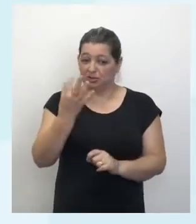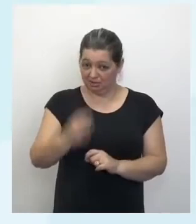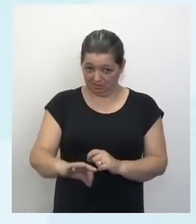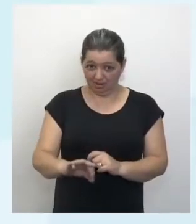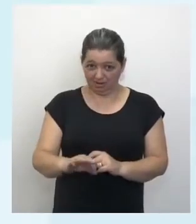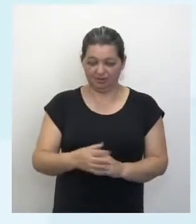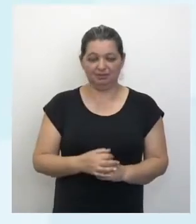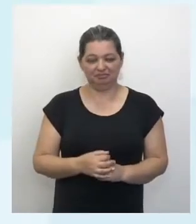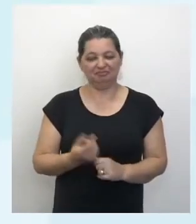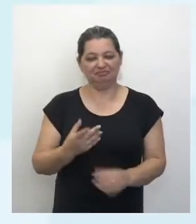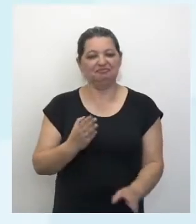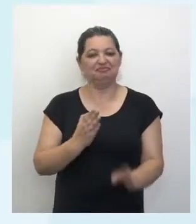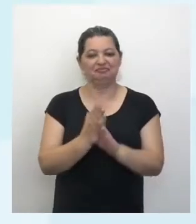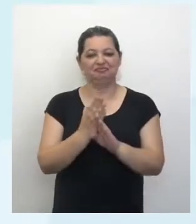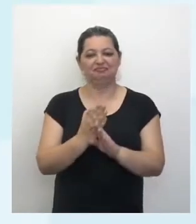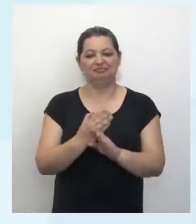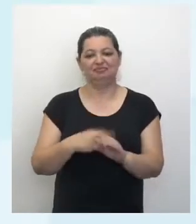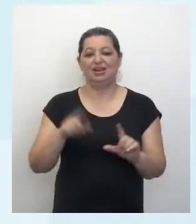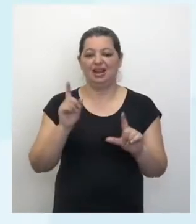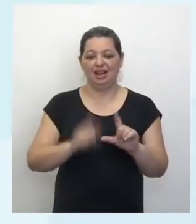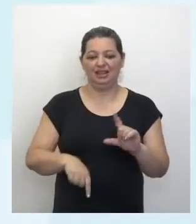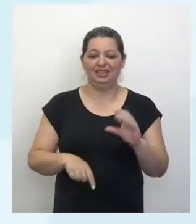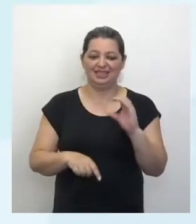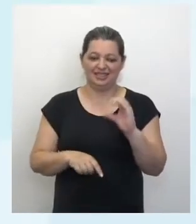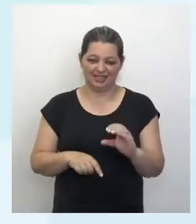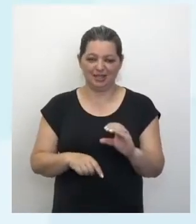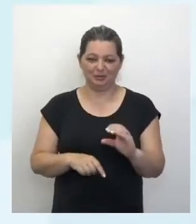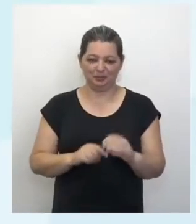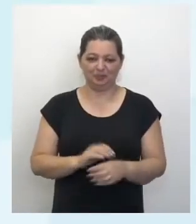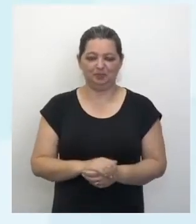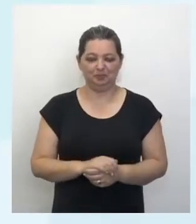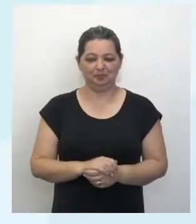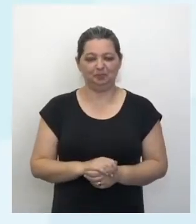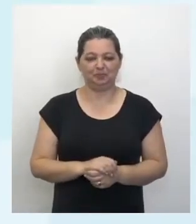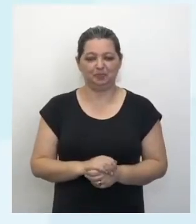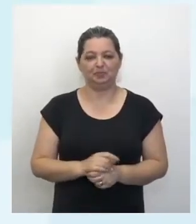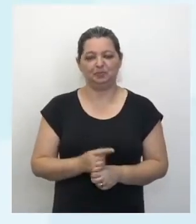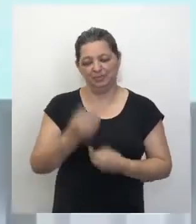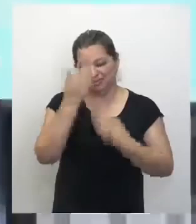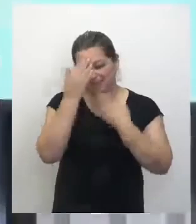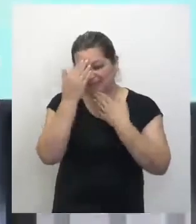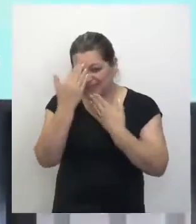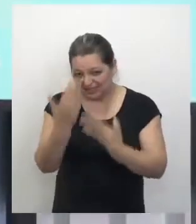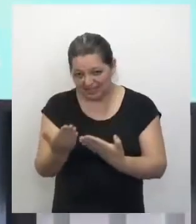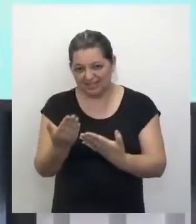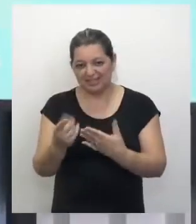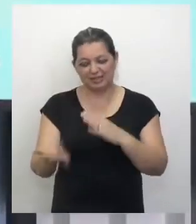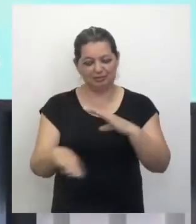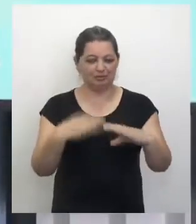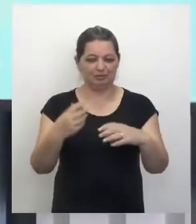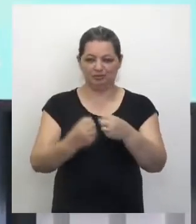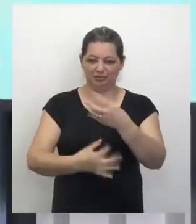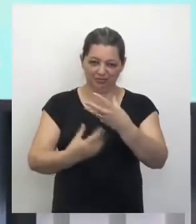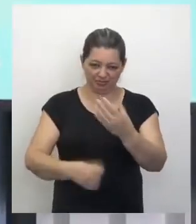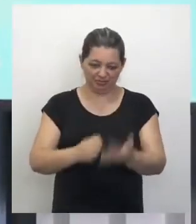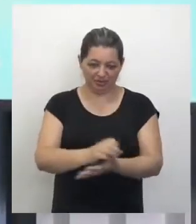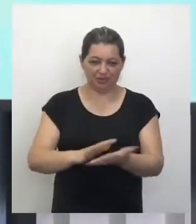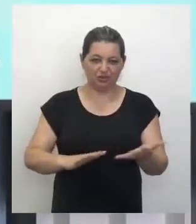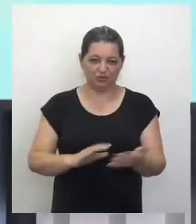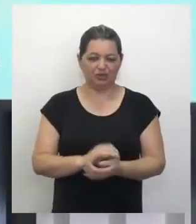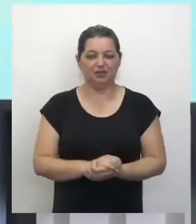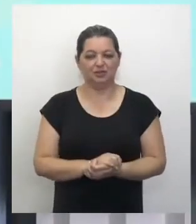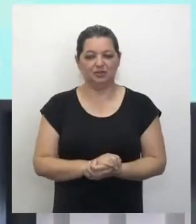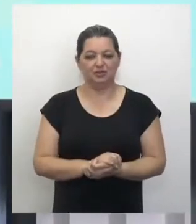daí ela encontrou lá, né, a letra C, né, ela verificou. Eu quero agradecer vocês por terem mandado essas tarefas e queria pedir para vocês,